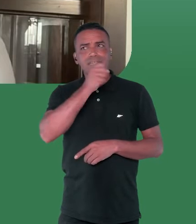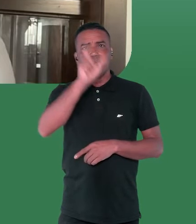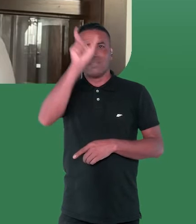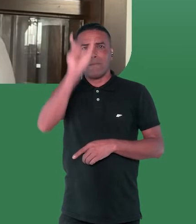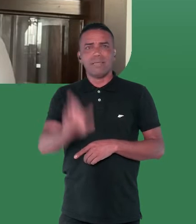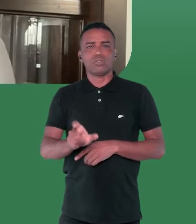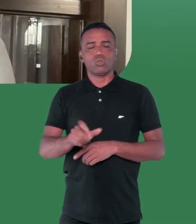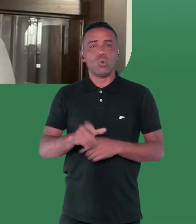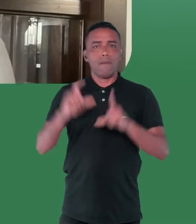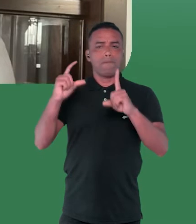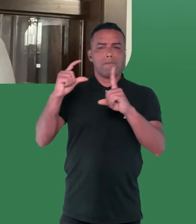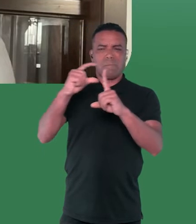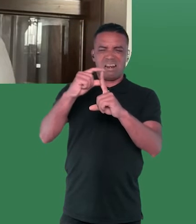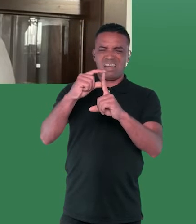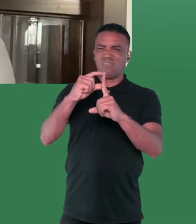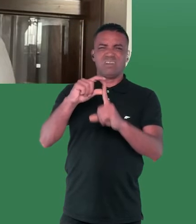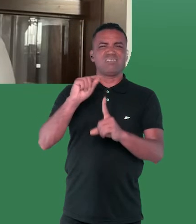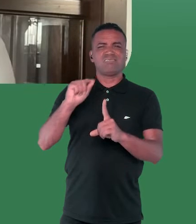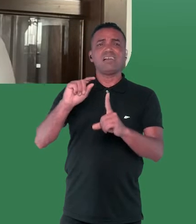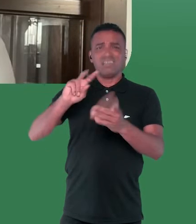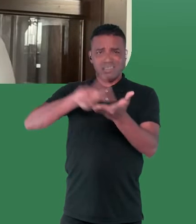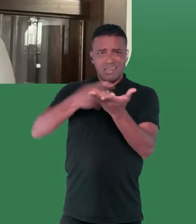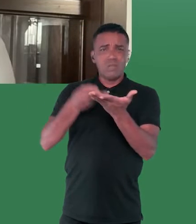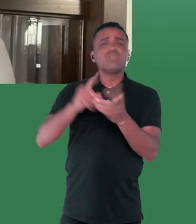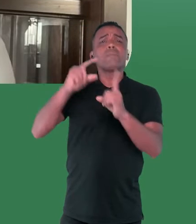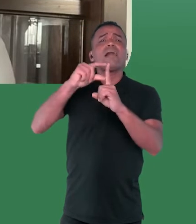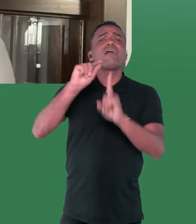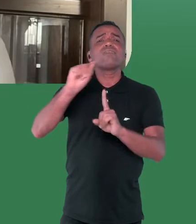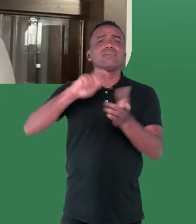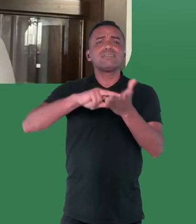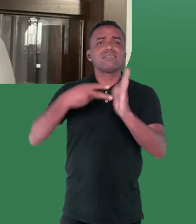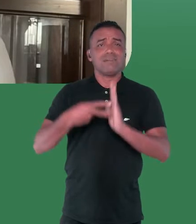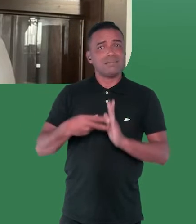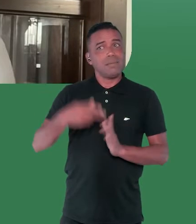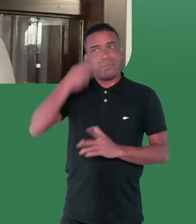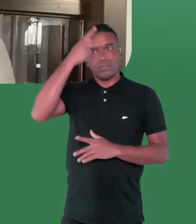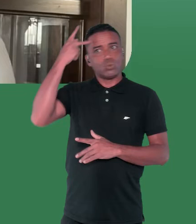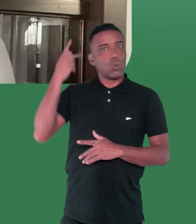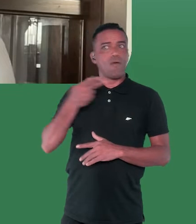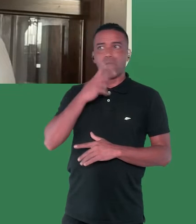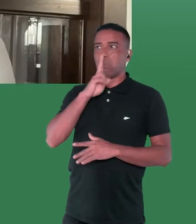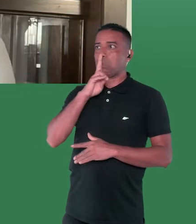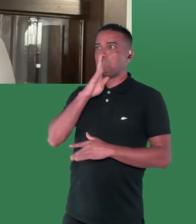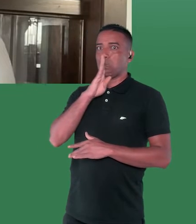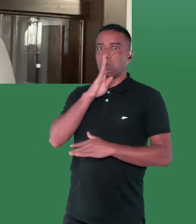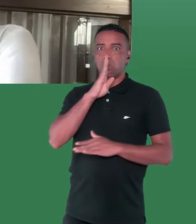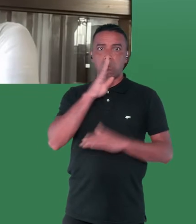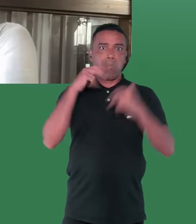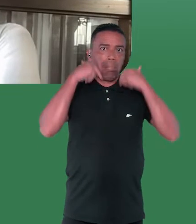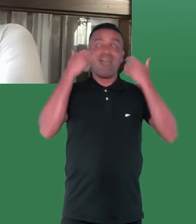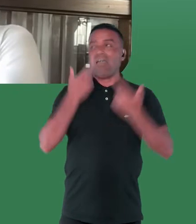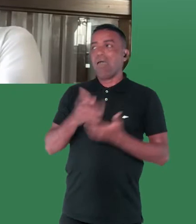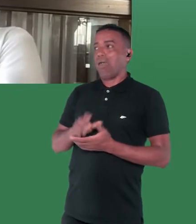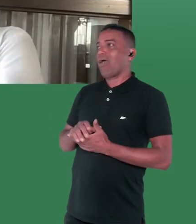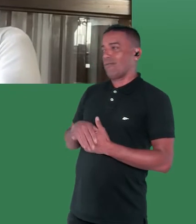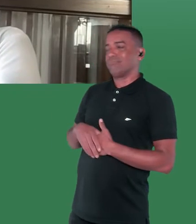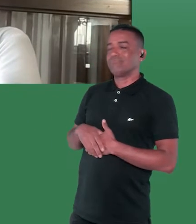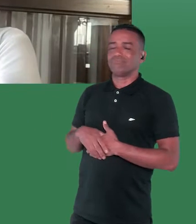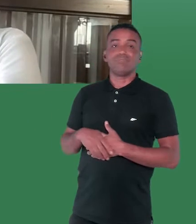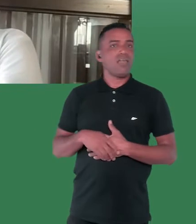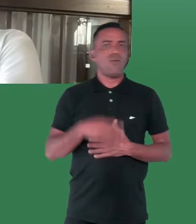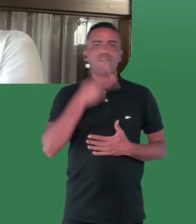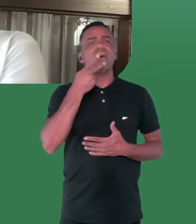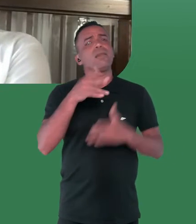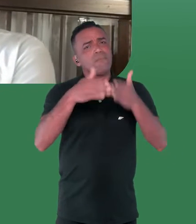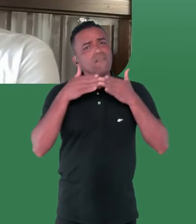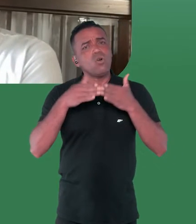o cara fala uma palavra que ninguém entende, eu falo, o senhor podia traduzir, por favor? Porque tem repórter que não, né? Fica com E deixa vergonha de passar. perguntar. Eu falo,